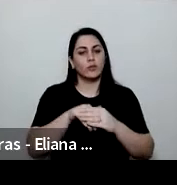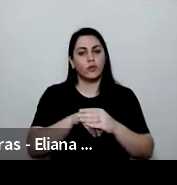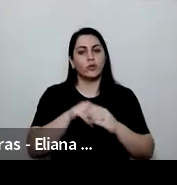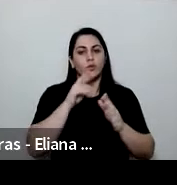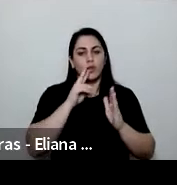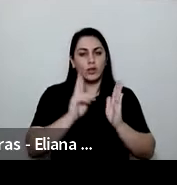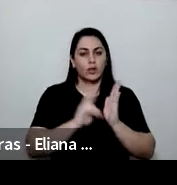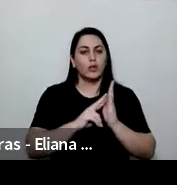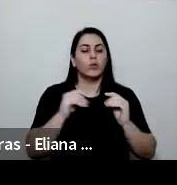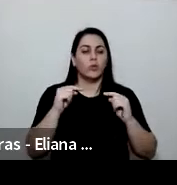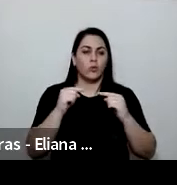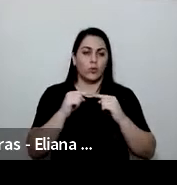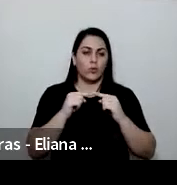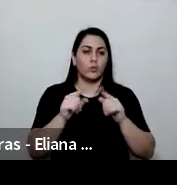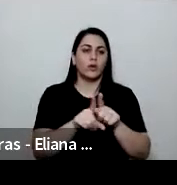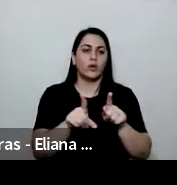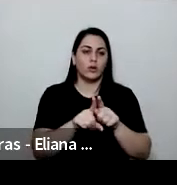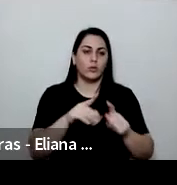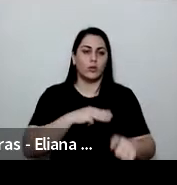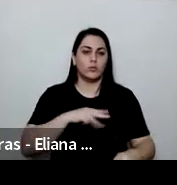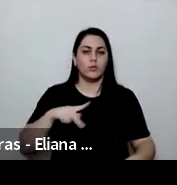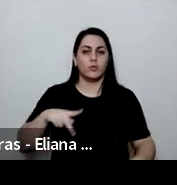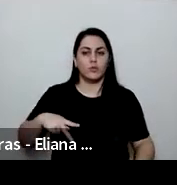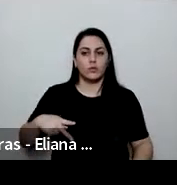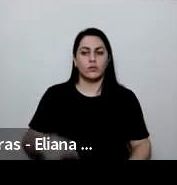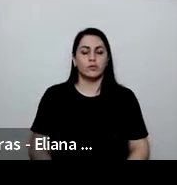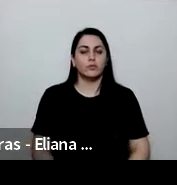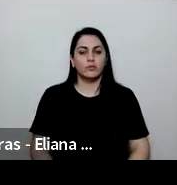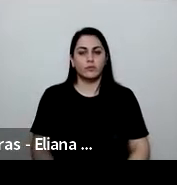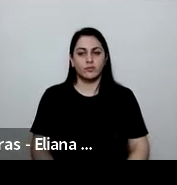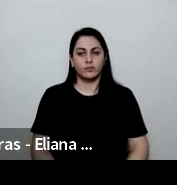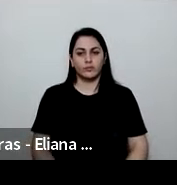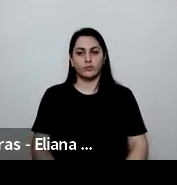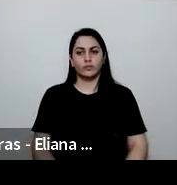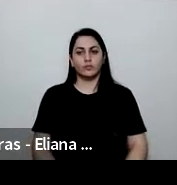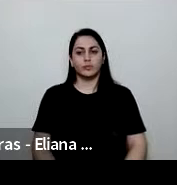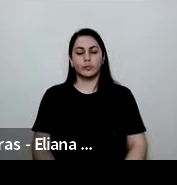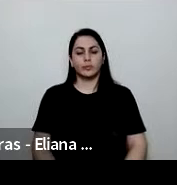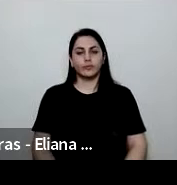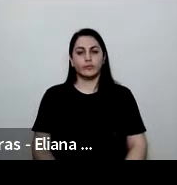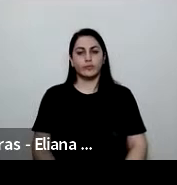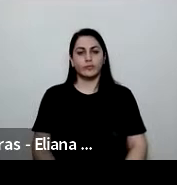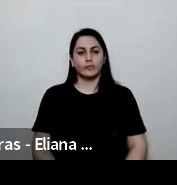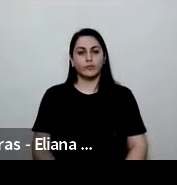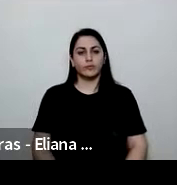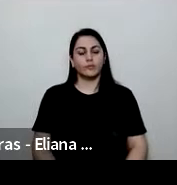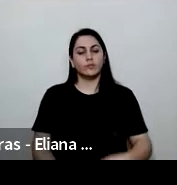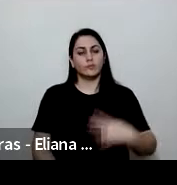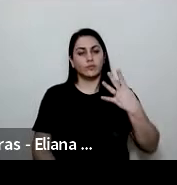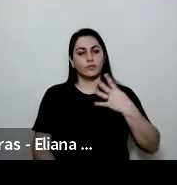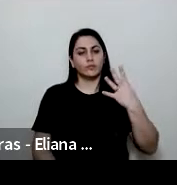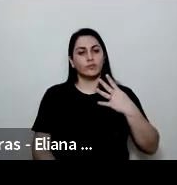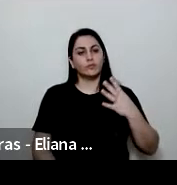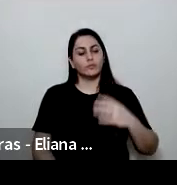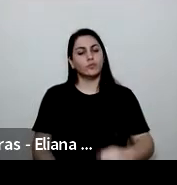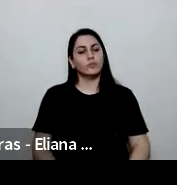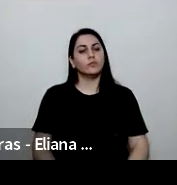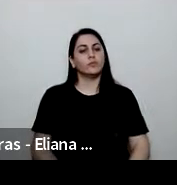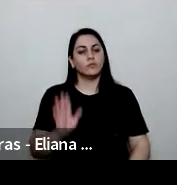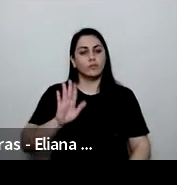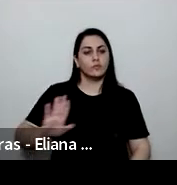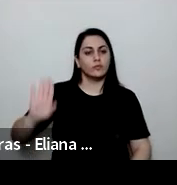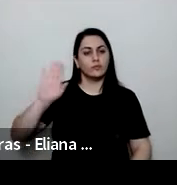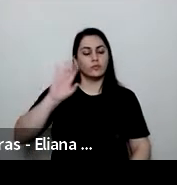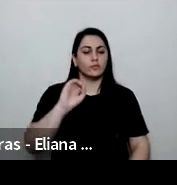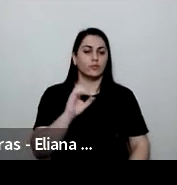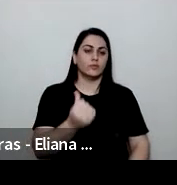relator e de acordo com o parecer do Ministério Público e vamos para o quarto Registro de candidaturas